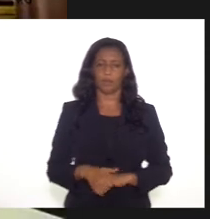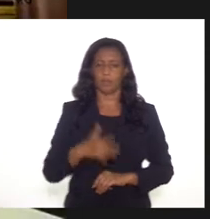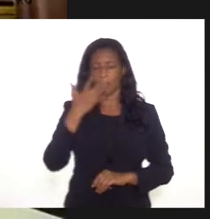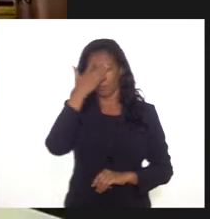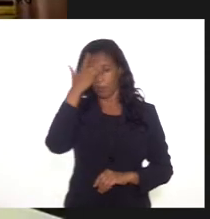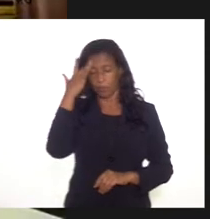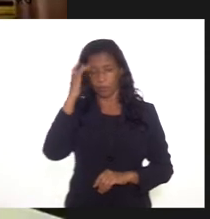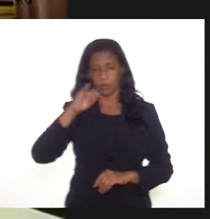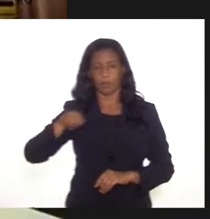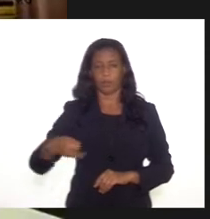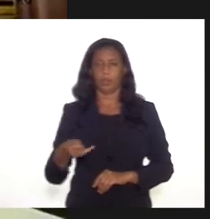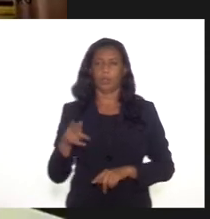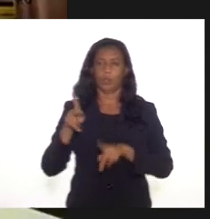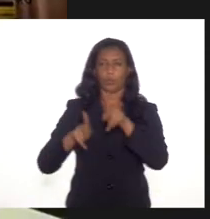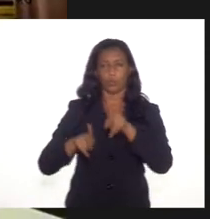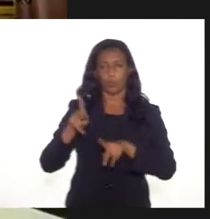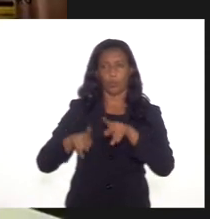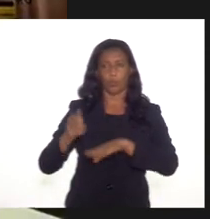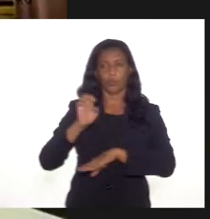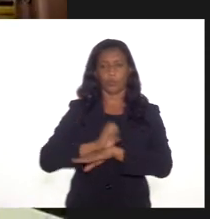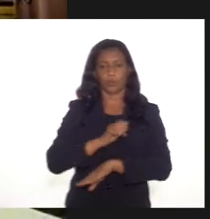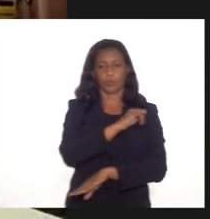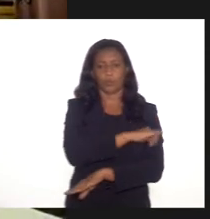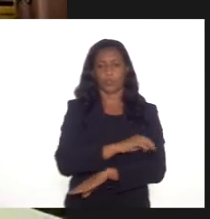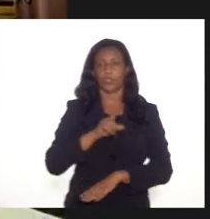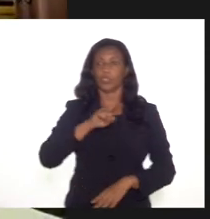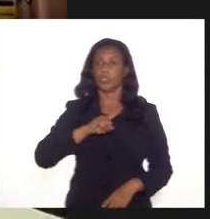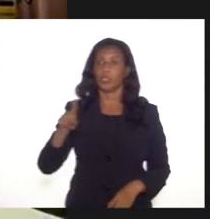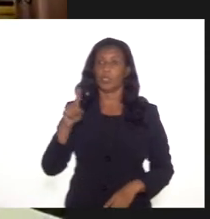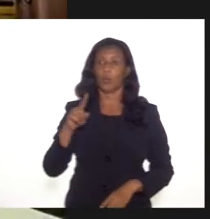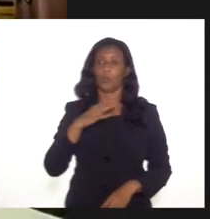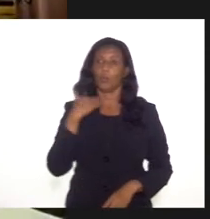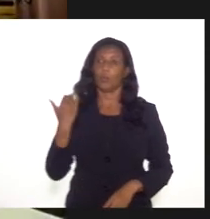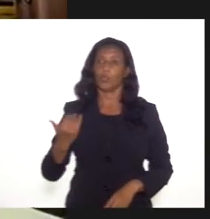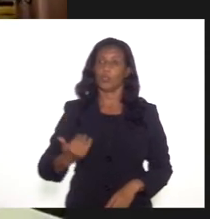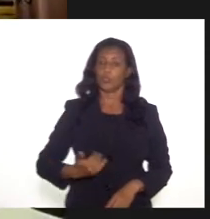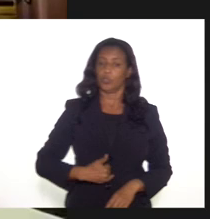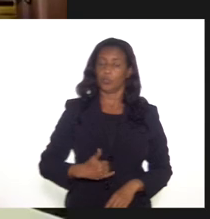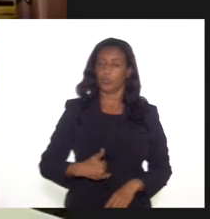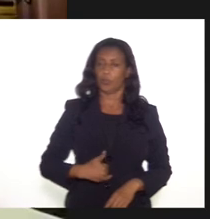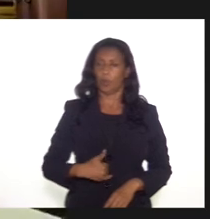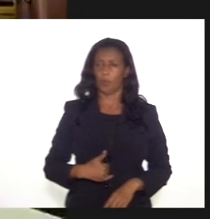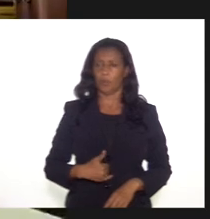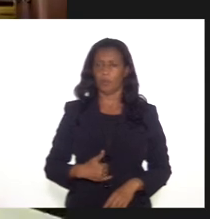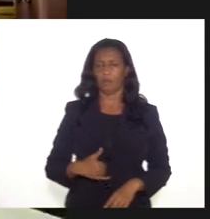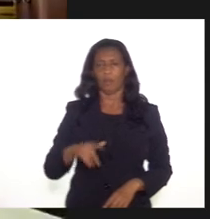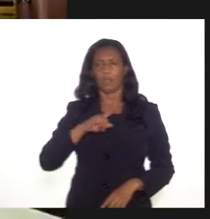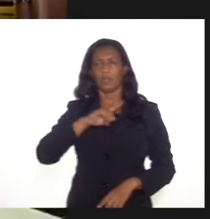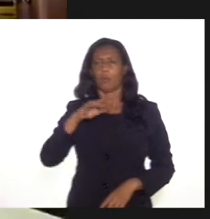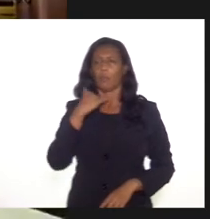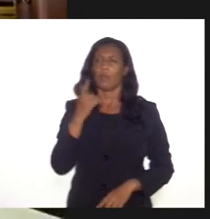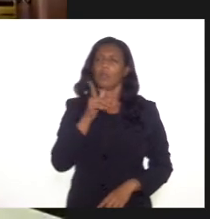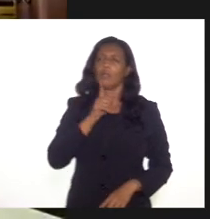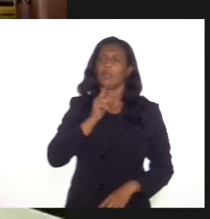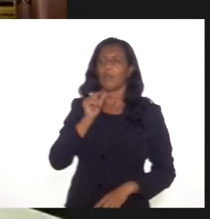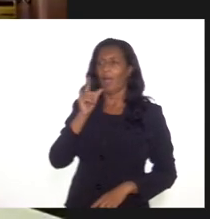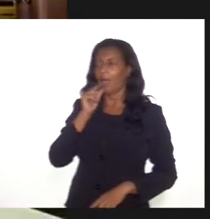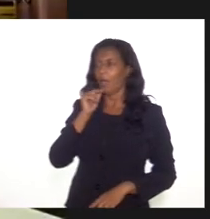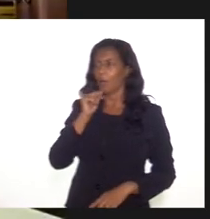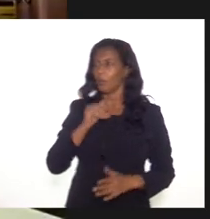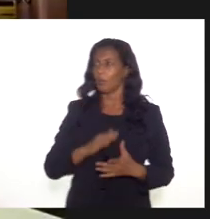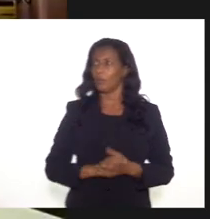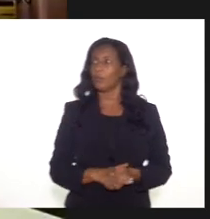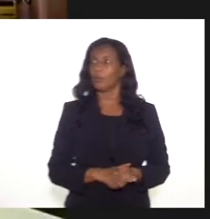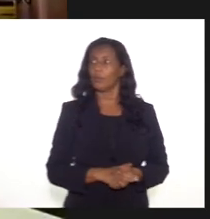possibilidade do nosso povo no estado do Rio de Janeiro de não morrer de fome, não morrer sem água, não morrer na miséria